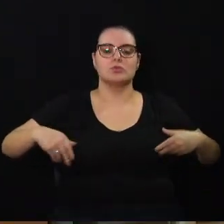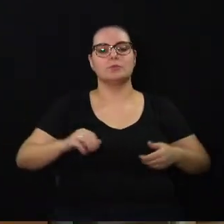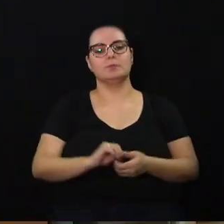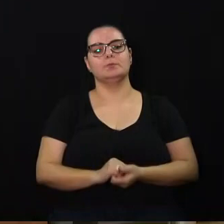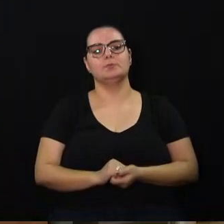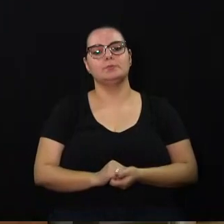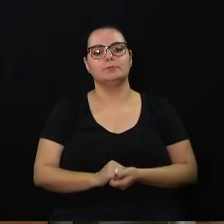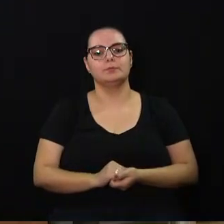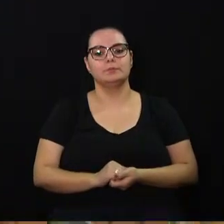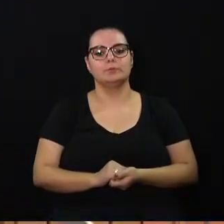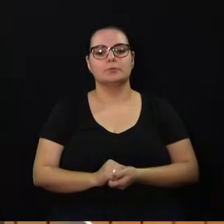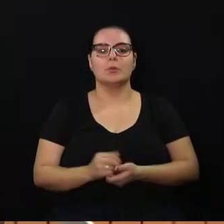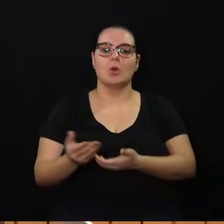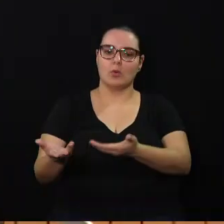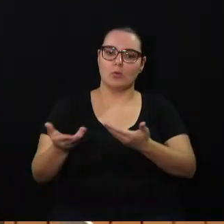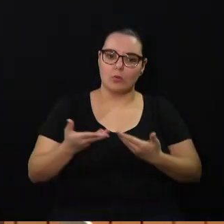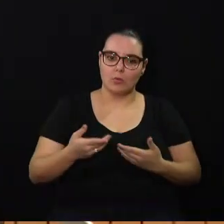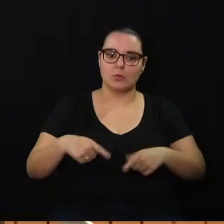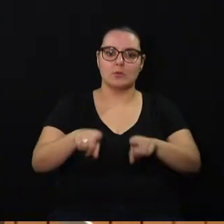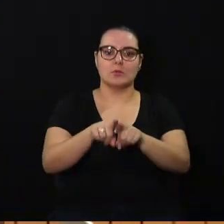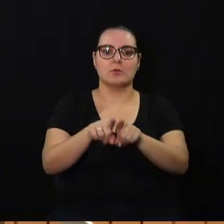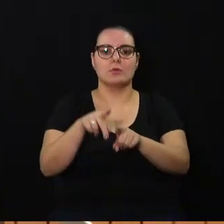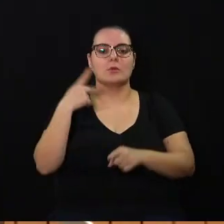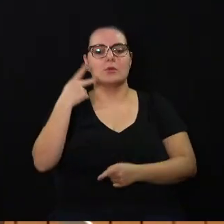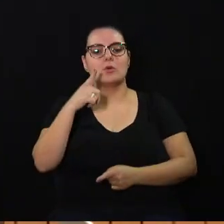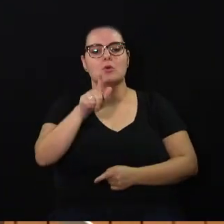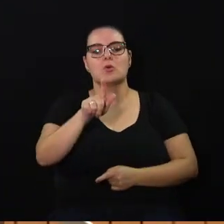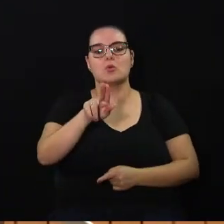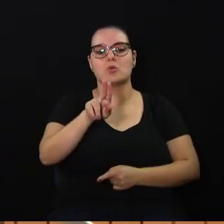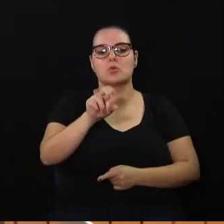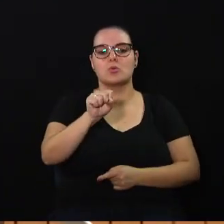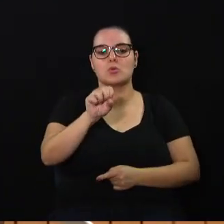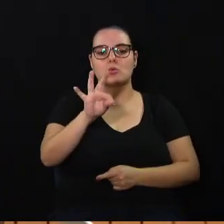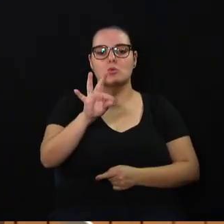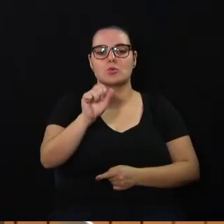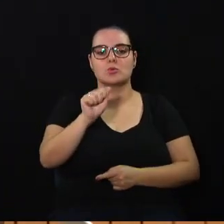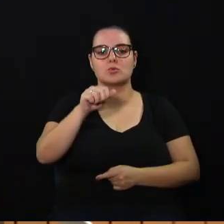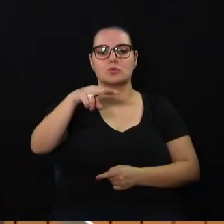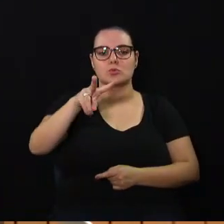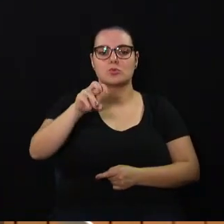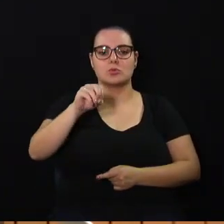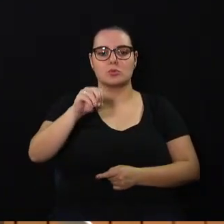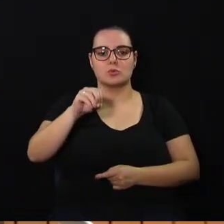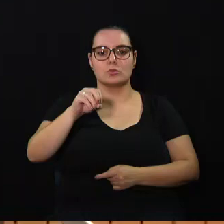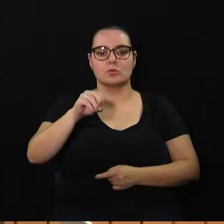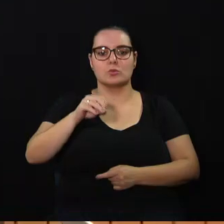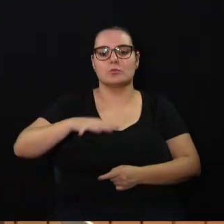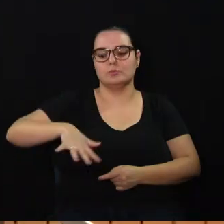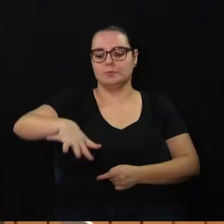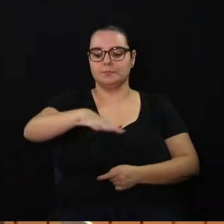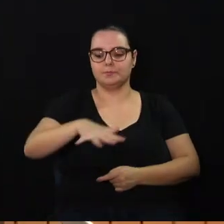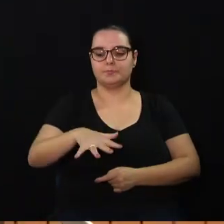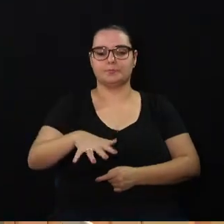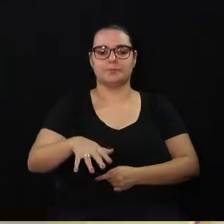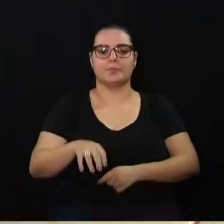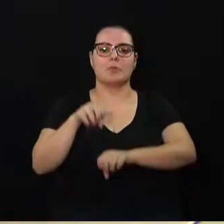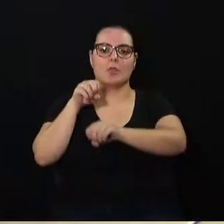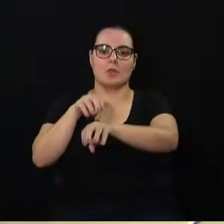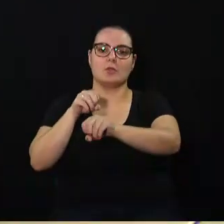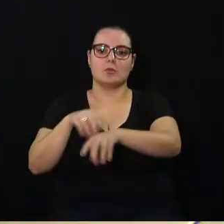chamamos vereador gustavo petta presidente da comissão permanente de educação e cultura